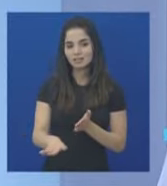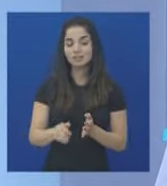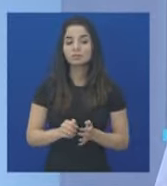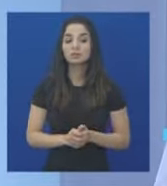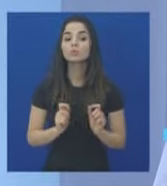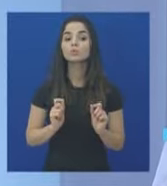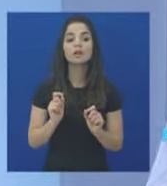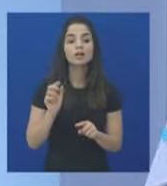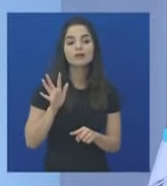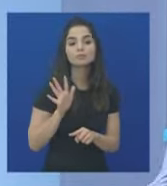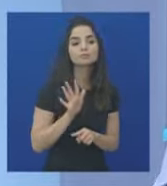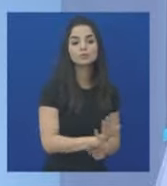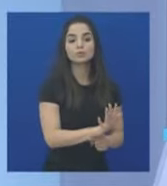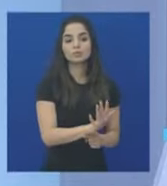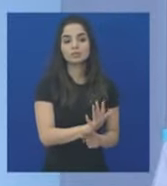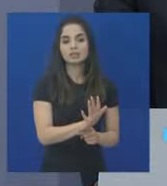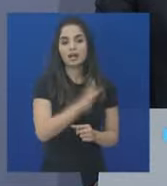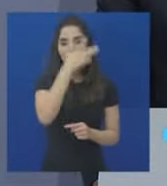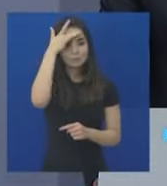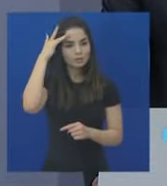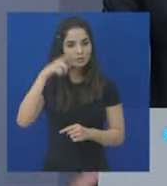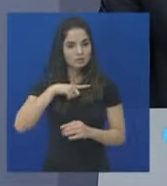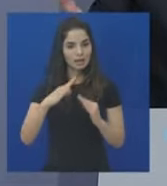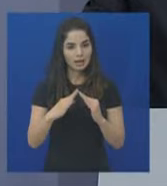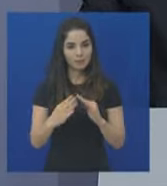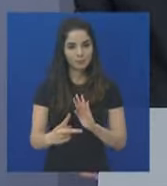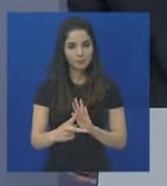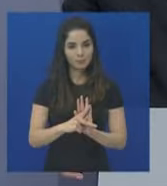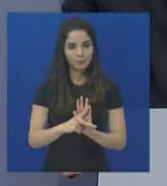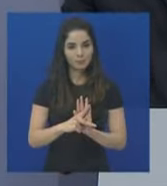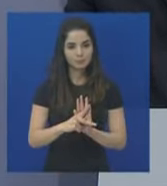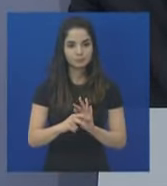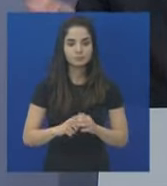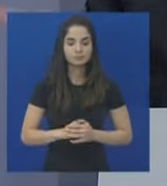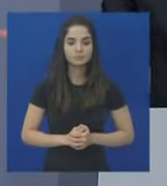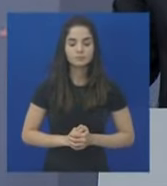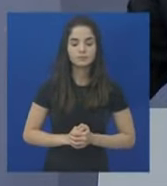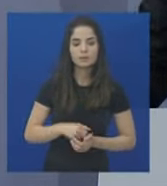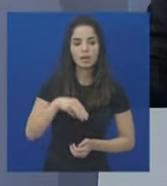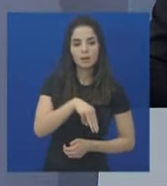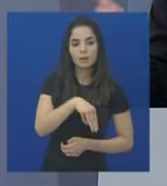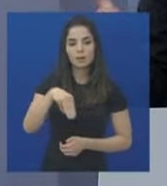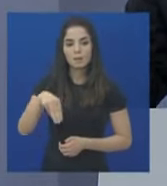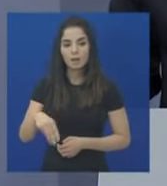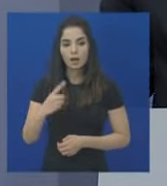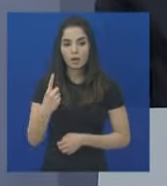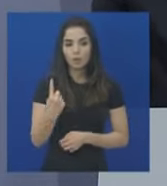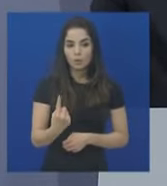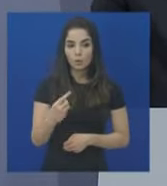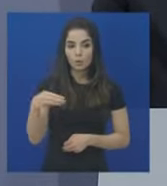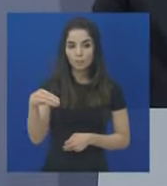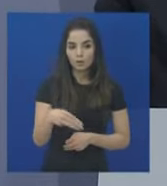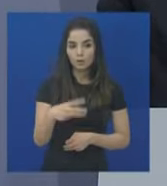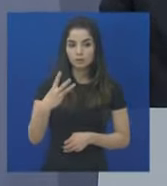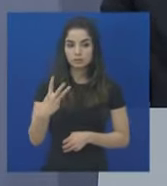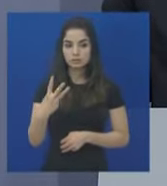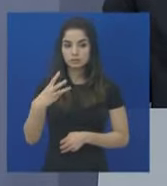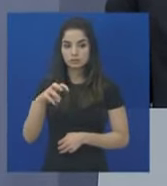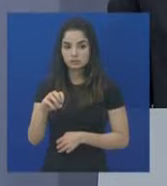a população de Cabo Frio a ter a casa própria? Obrigado, candidato Paulo César. Candidato Marquinhos Mendes, o senhor tem um minuto e meio